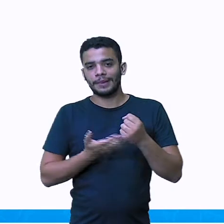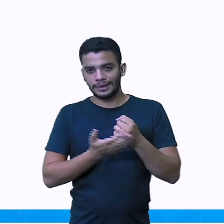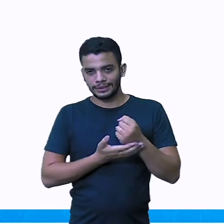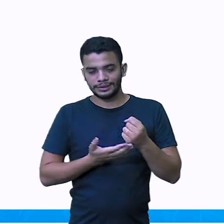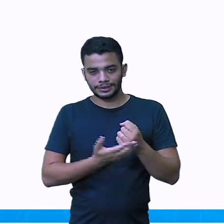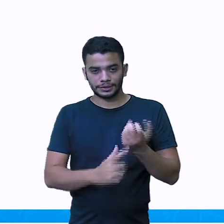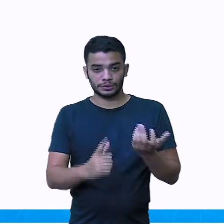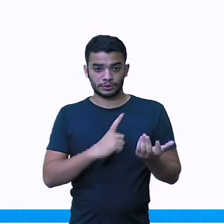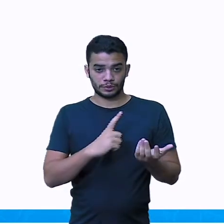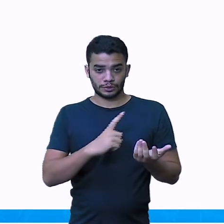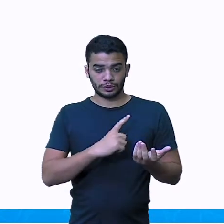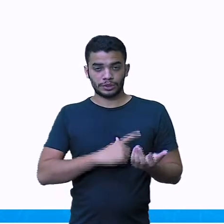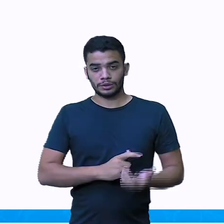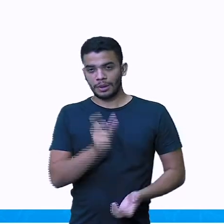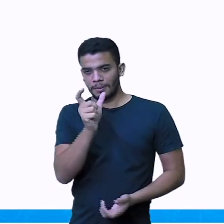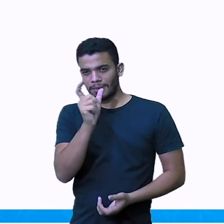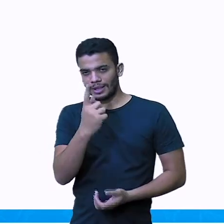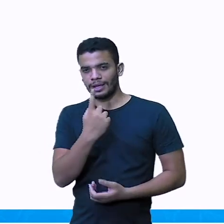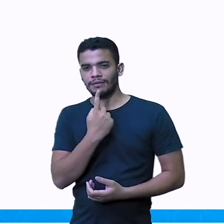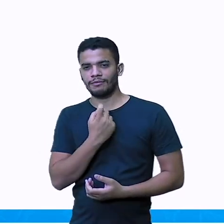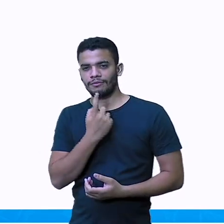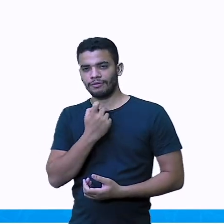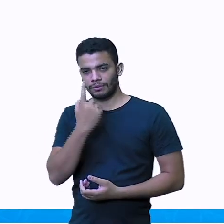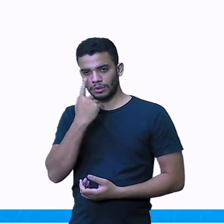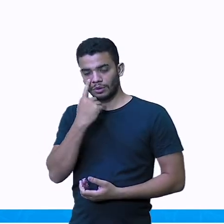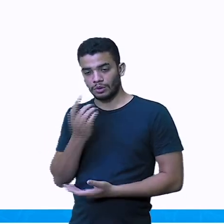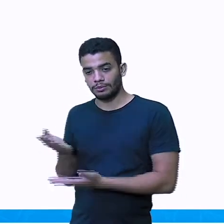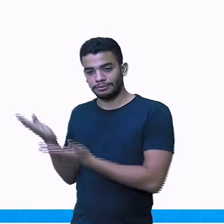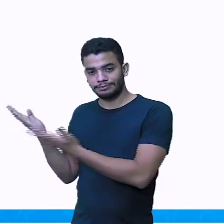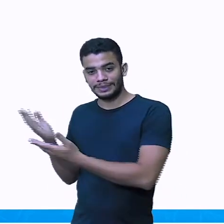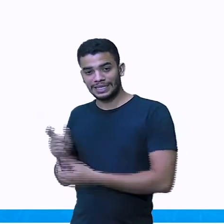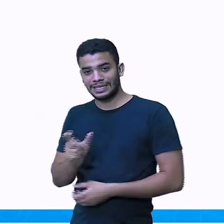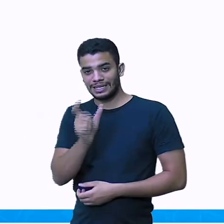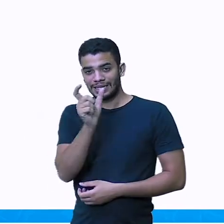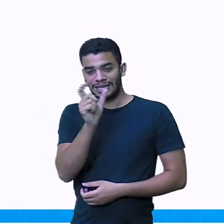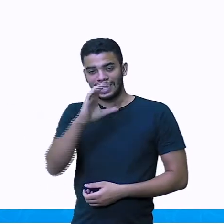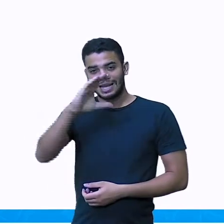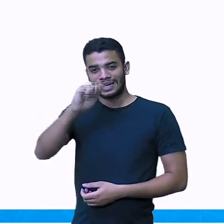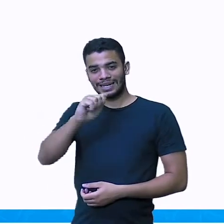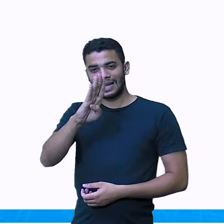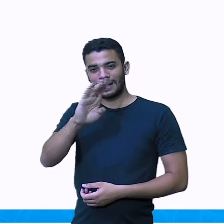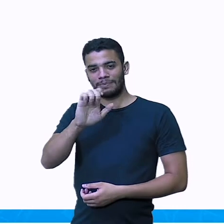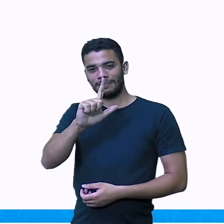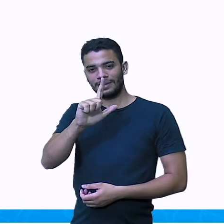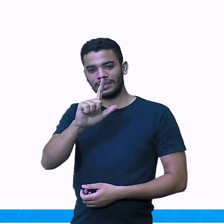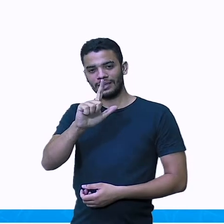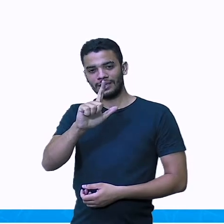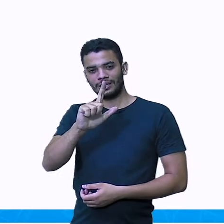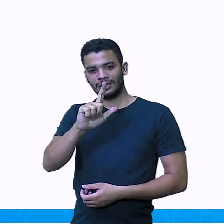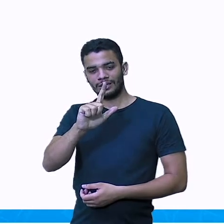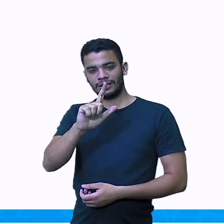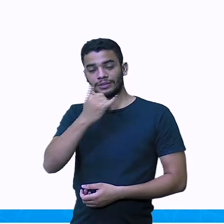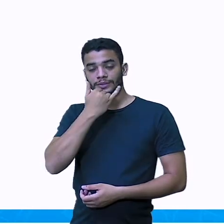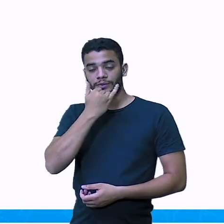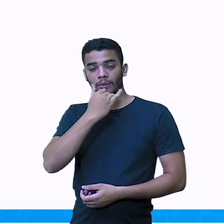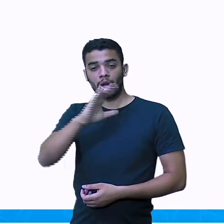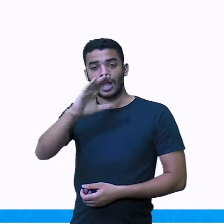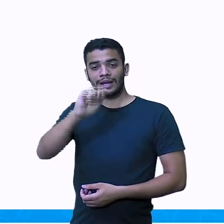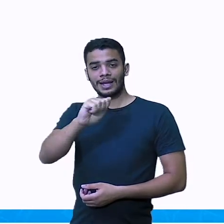tem um cabeçário. O cabeçário informa local e data de quando a carta foi